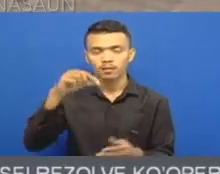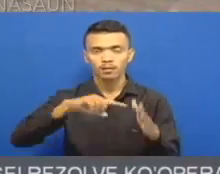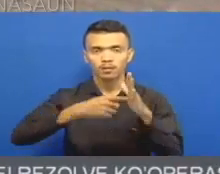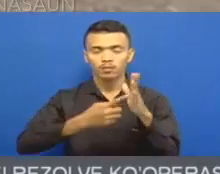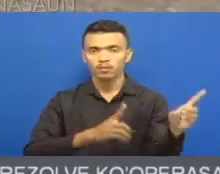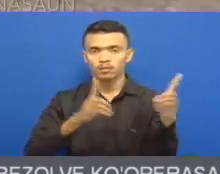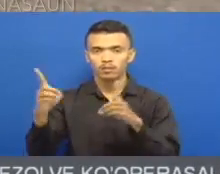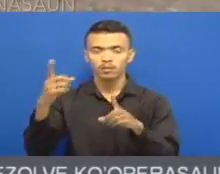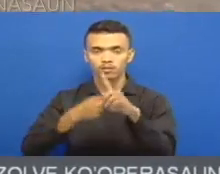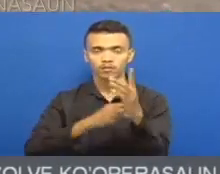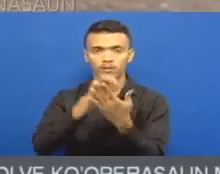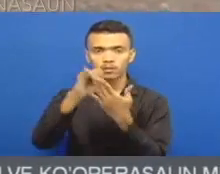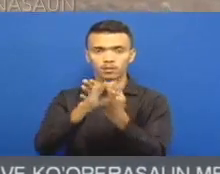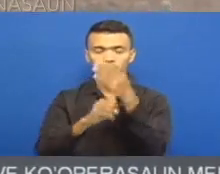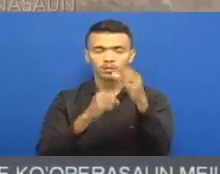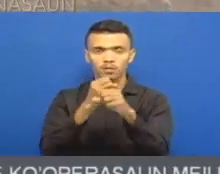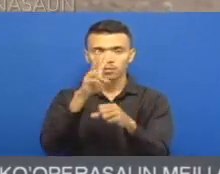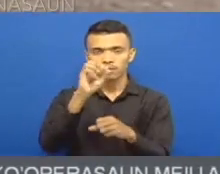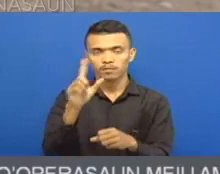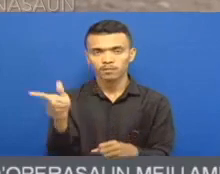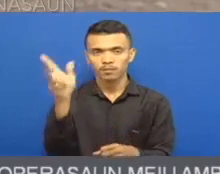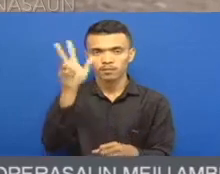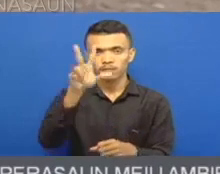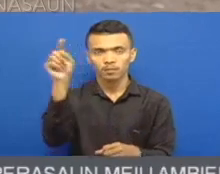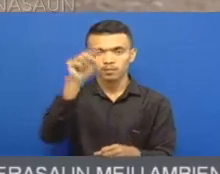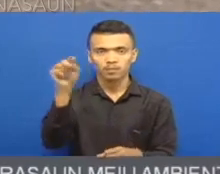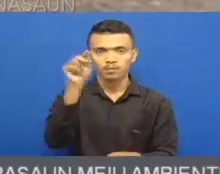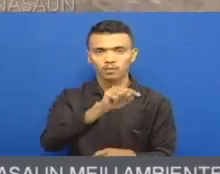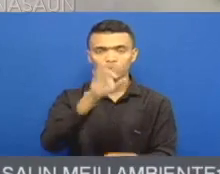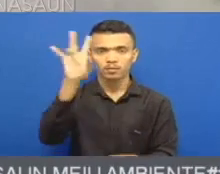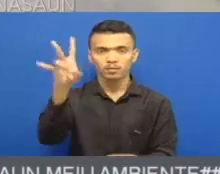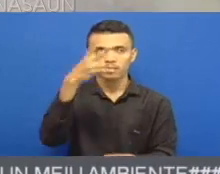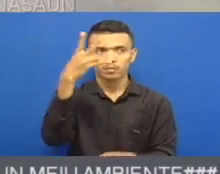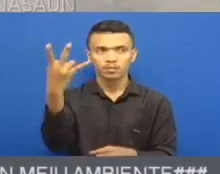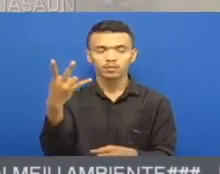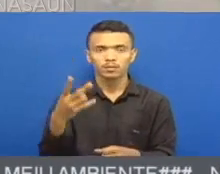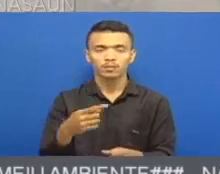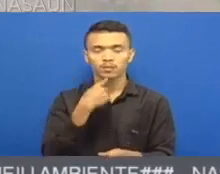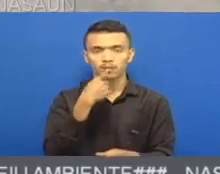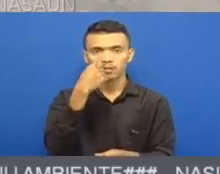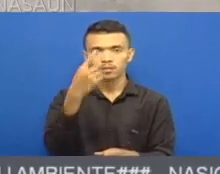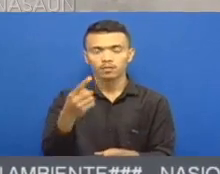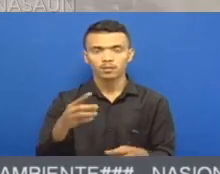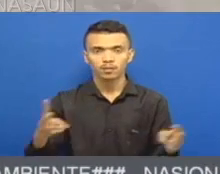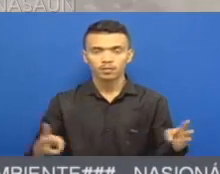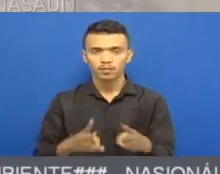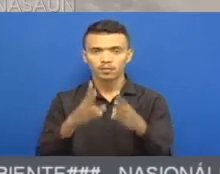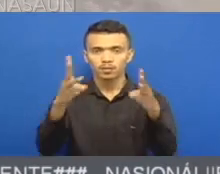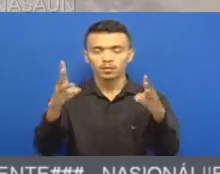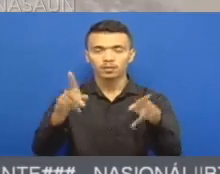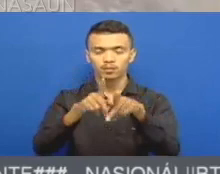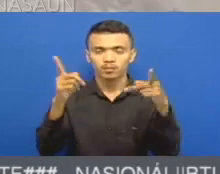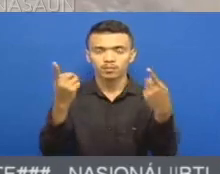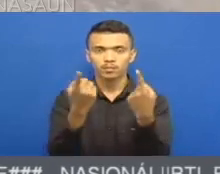zaneiro tinarinho ruaro nulo recém-tolo. Tambane foi a 15% o sanulo recém-rito. Nia Hatutan, estrada na empresa